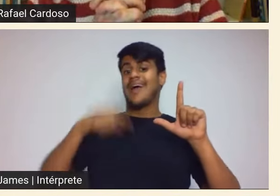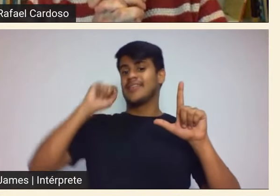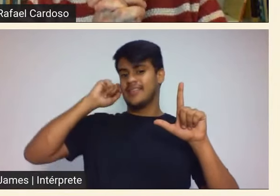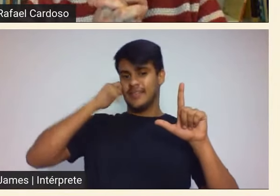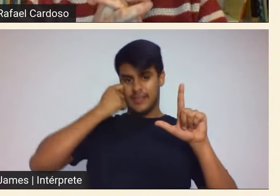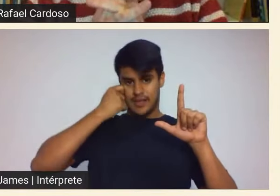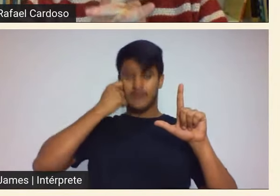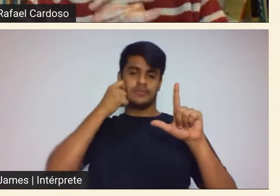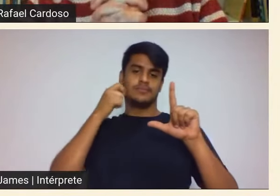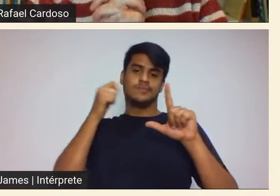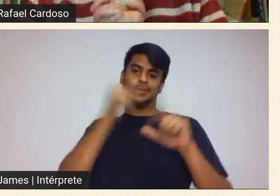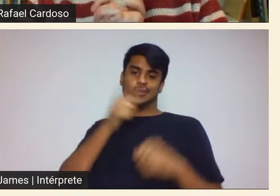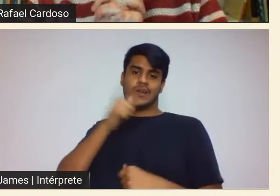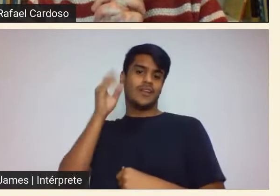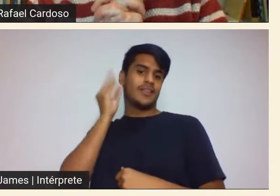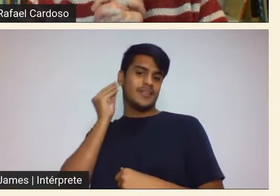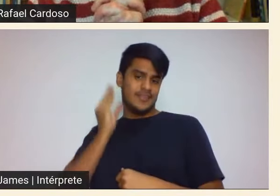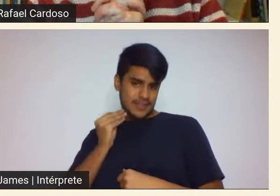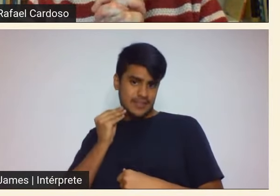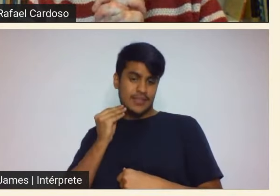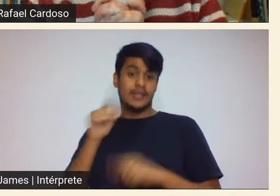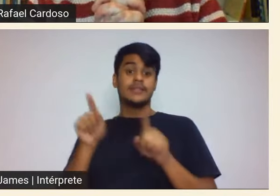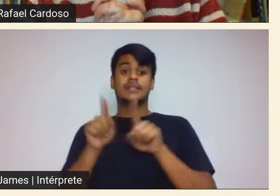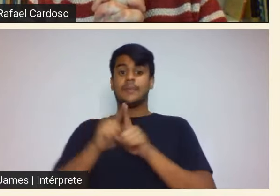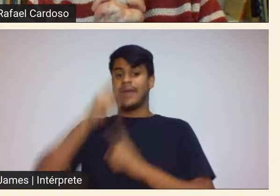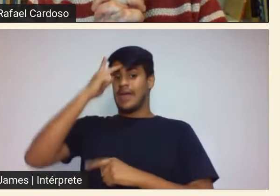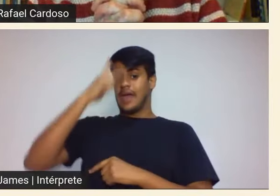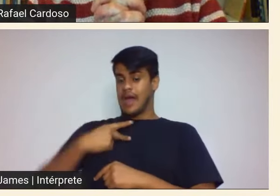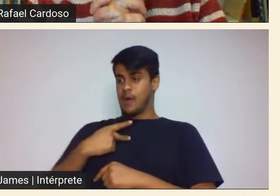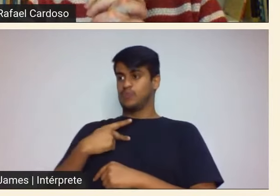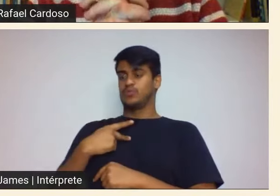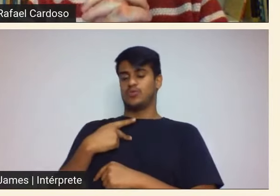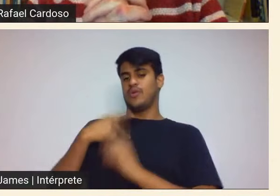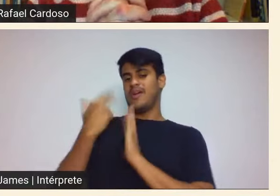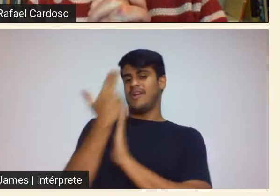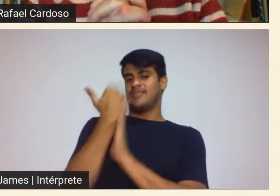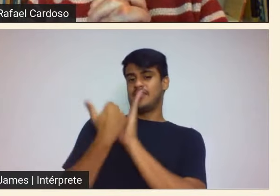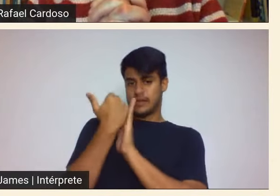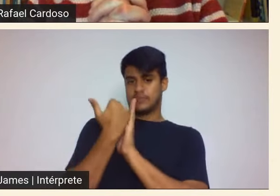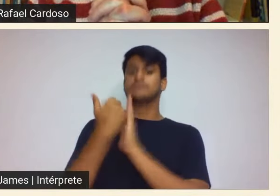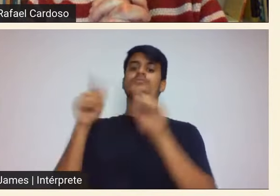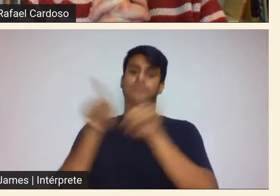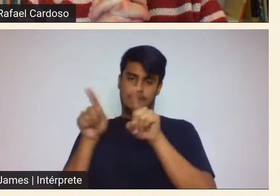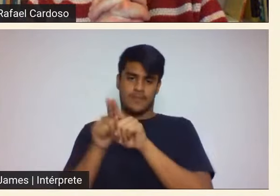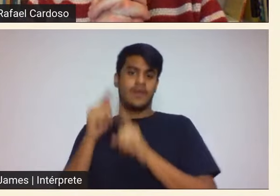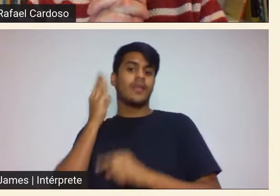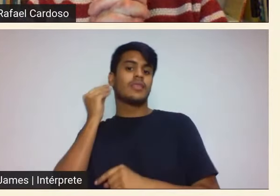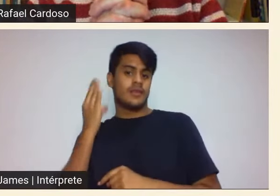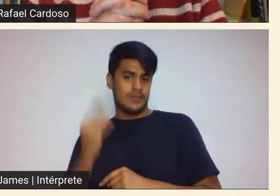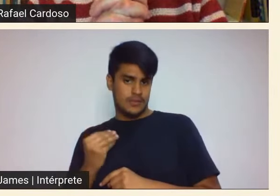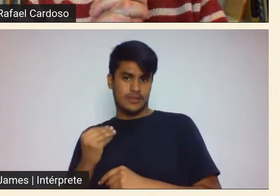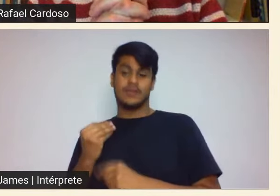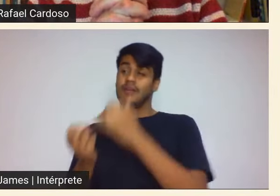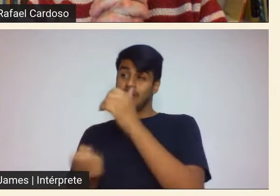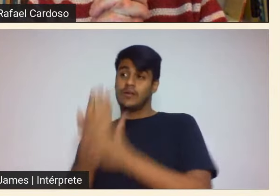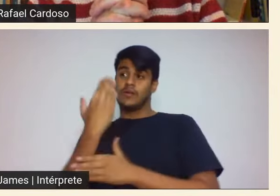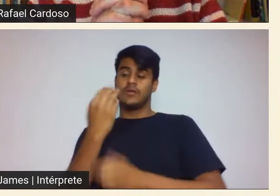a negra da Tarsila e o autorretrato Manto Ruge da Tarsila, ambas pinturas realizadas em